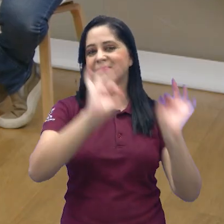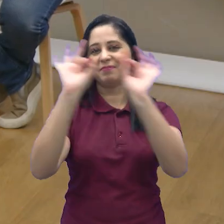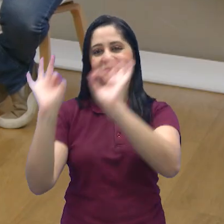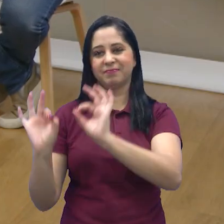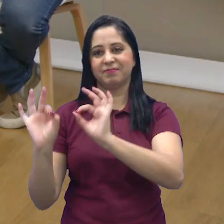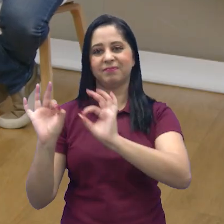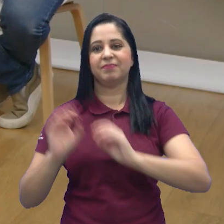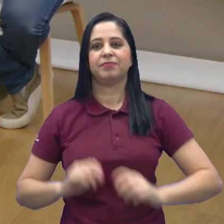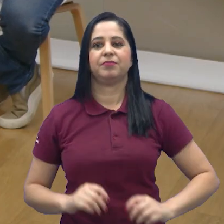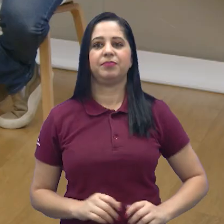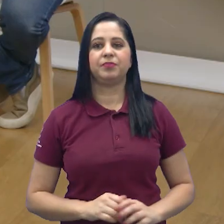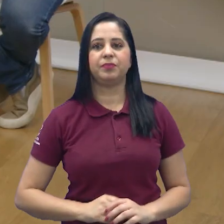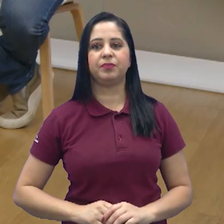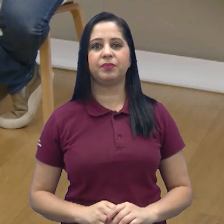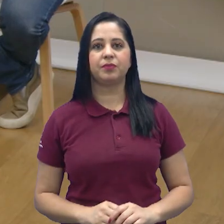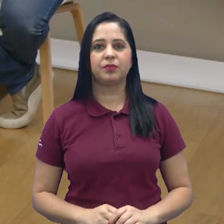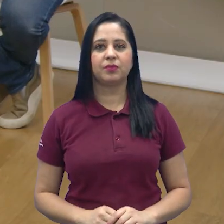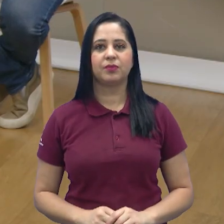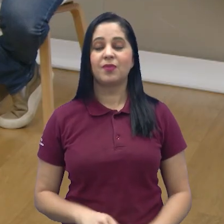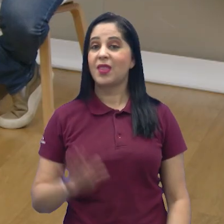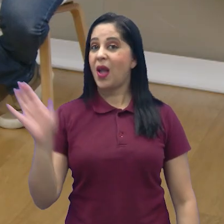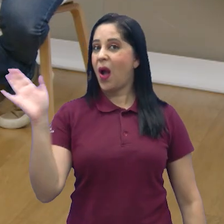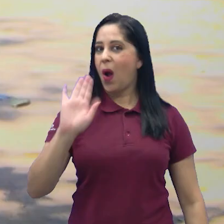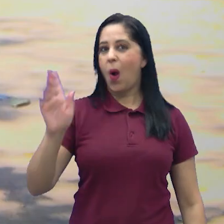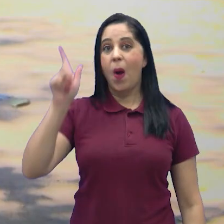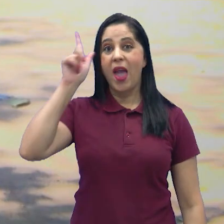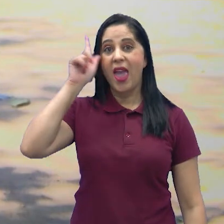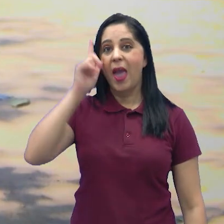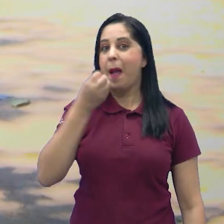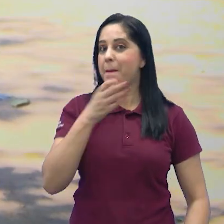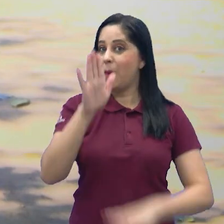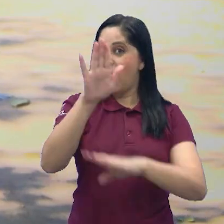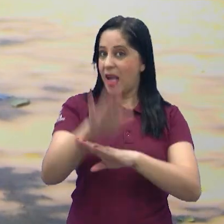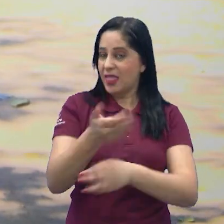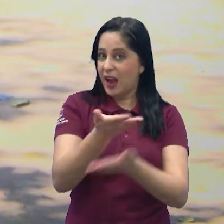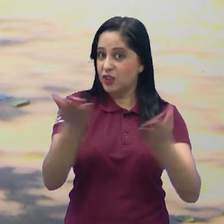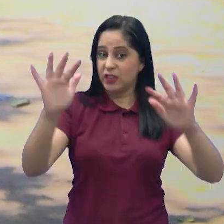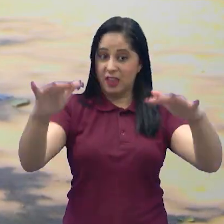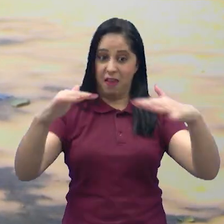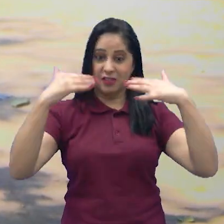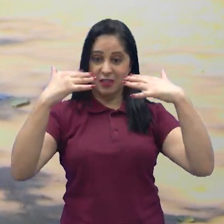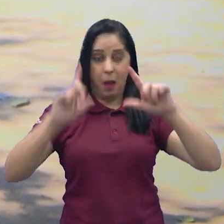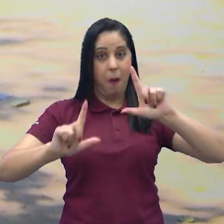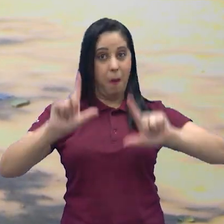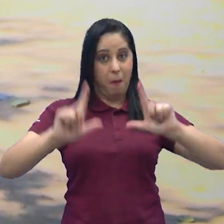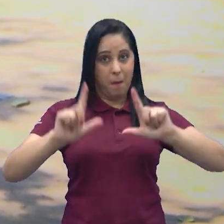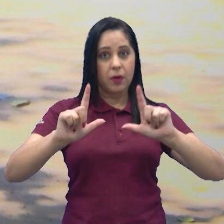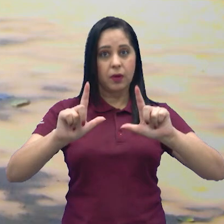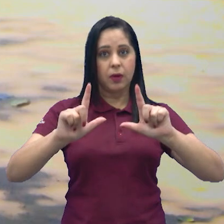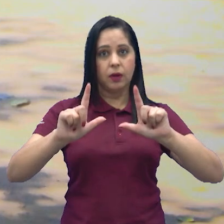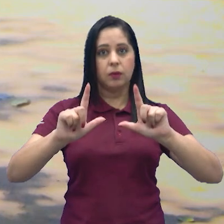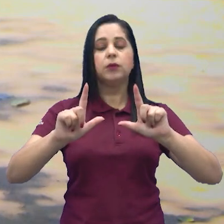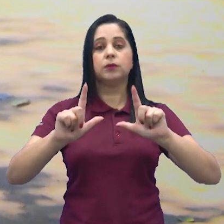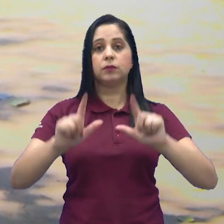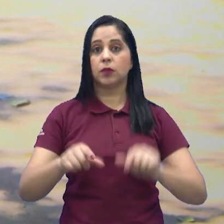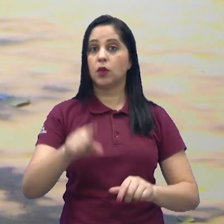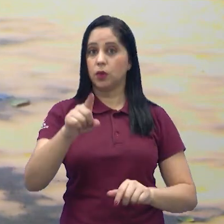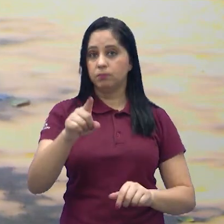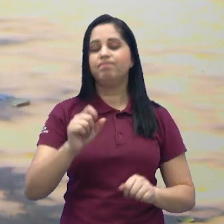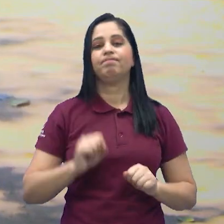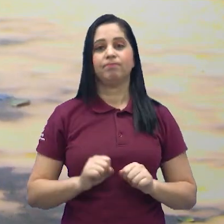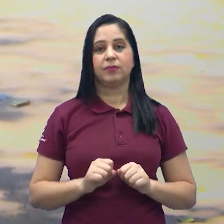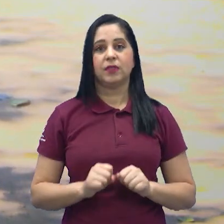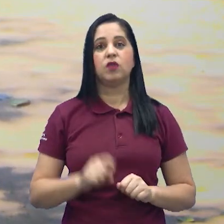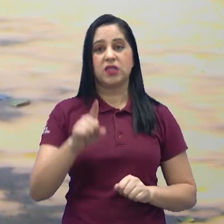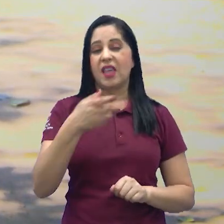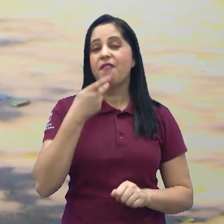aqui. Oi, Gi, boa tarde para você, boa tarde a todos que assistem o De Bem Com Você. Como bem vocês falaram aí no estúdio, a esquizofrenia é